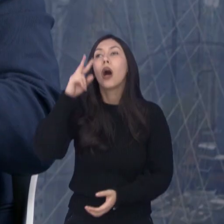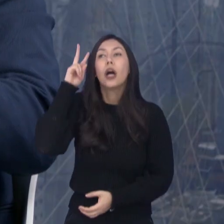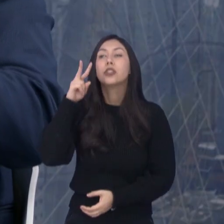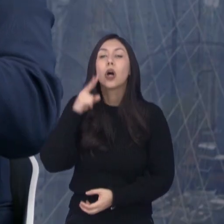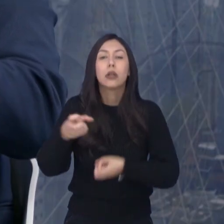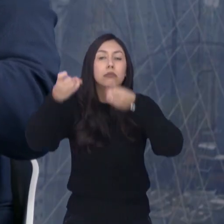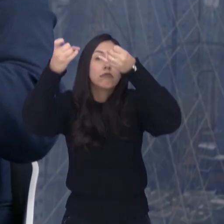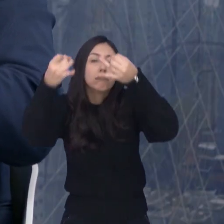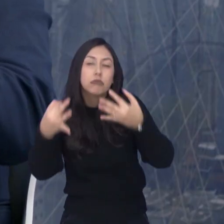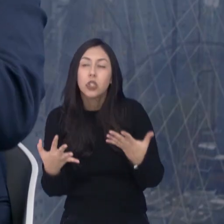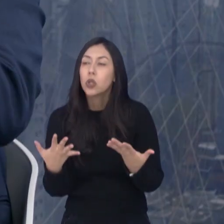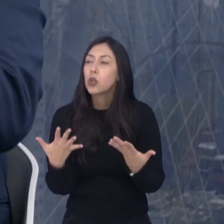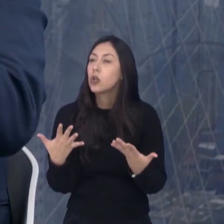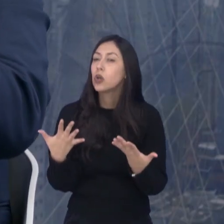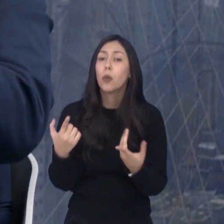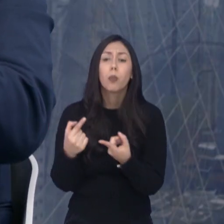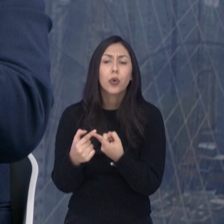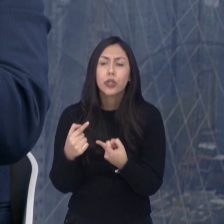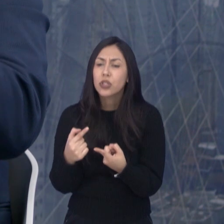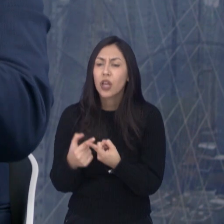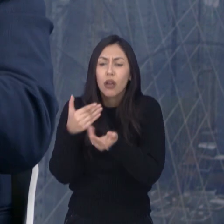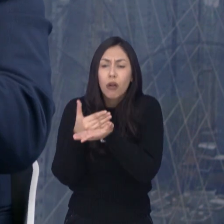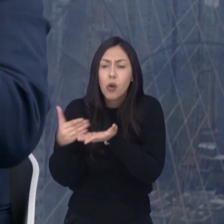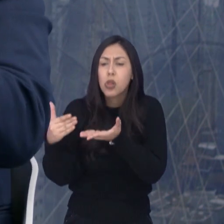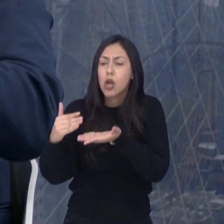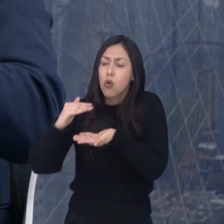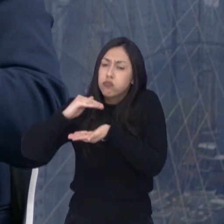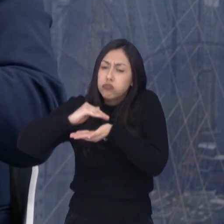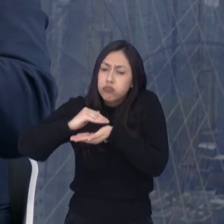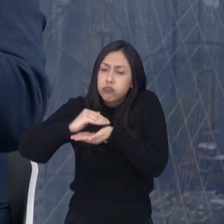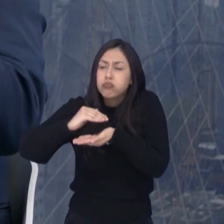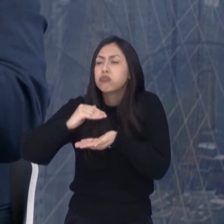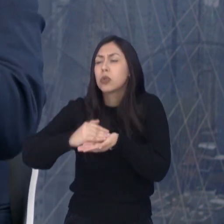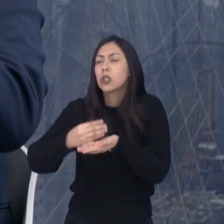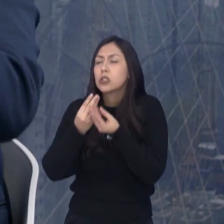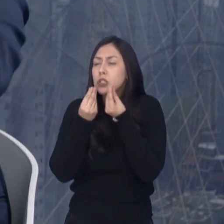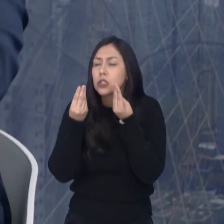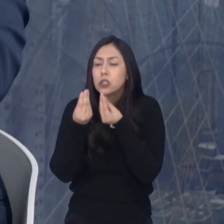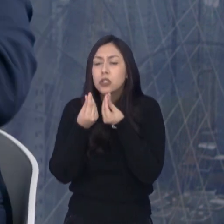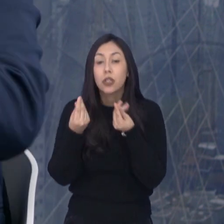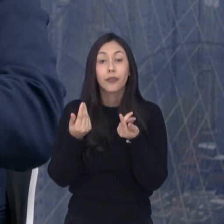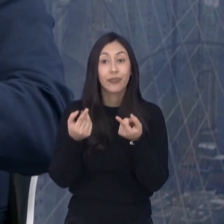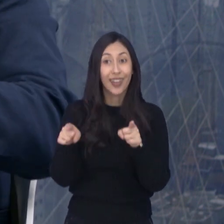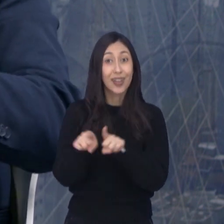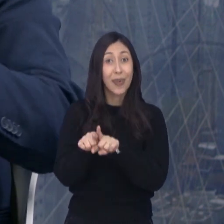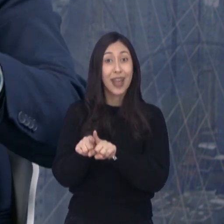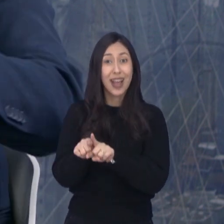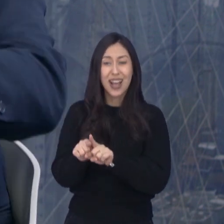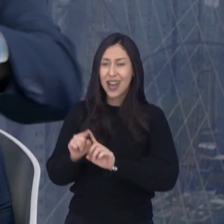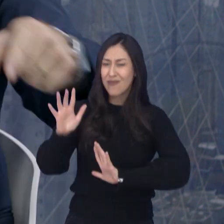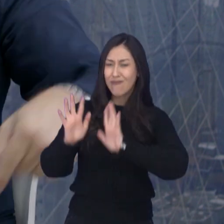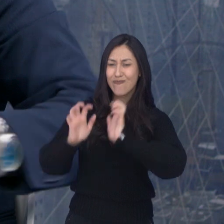não conhece, por que que ele é da região, por que que ele tem aquele formato, por que que tem sabores, por que que é típico, inclusive a rixa, eu estou